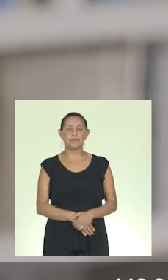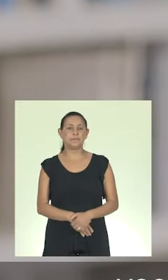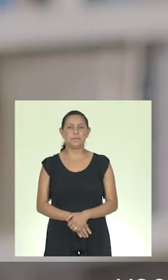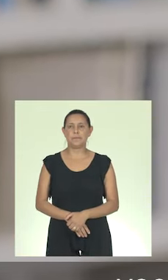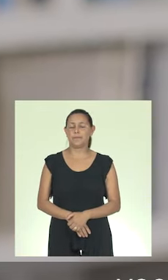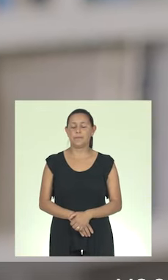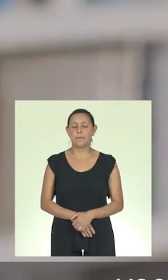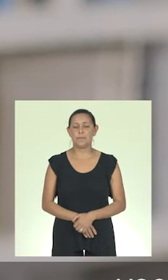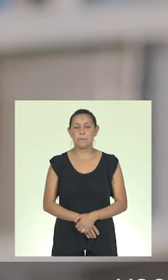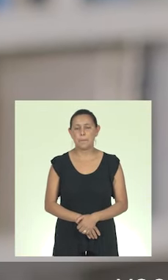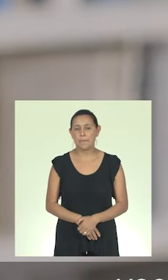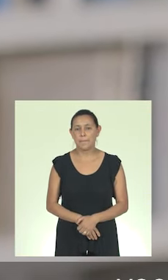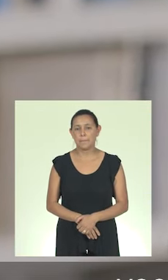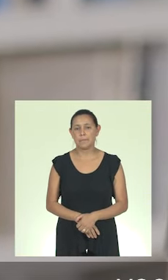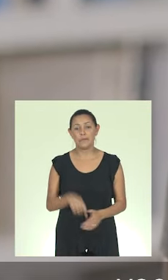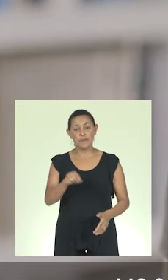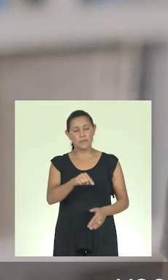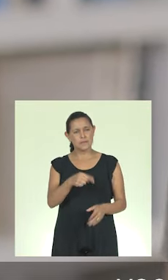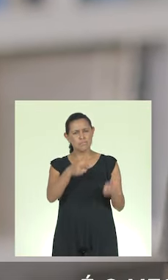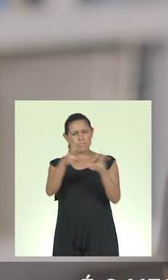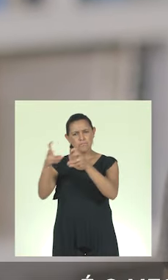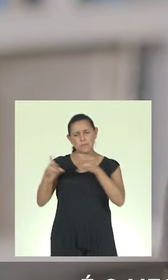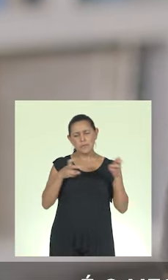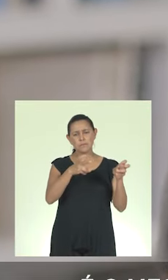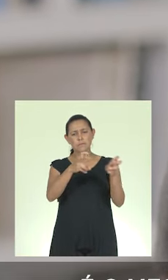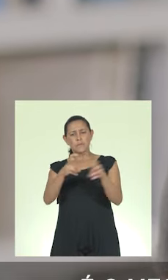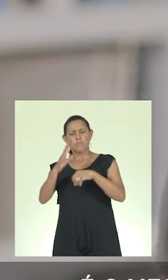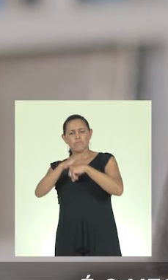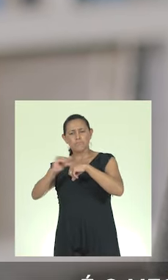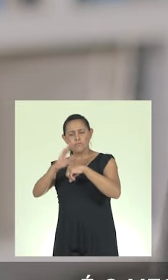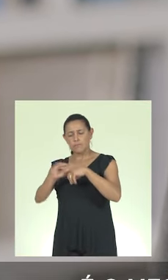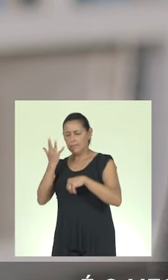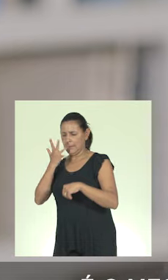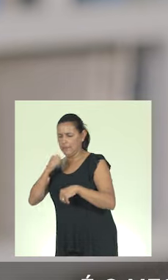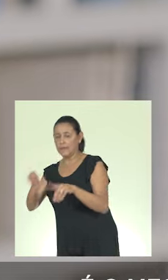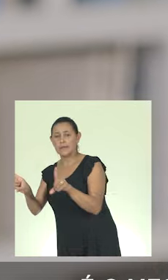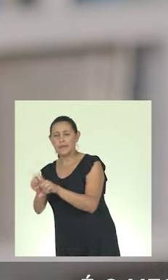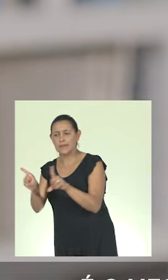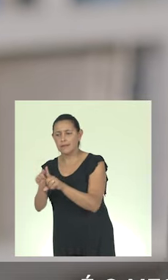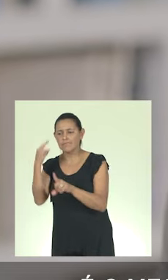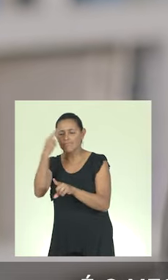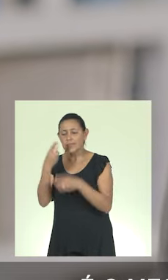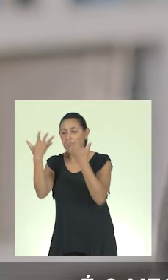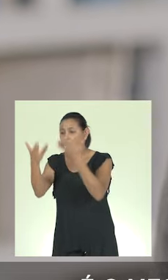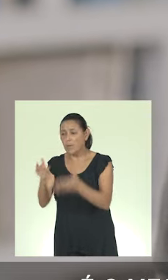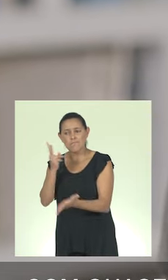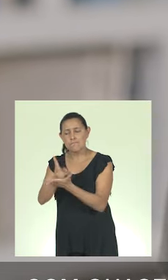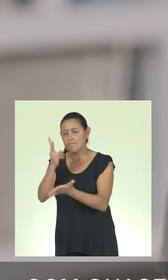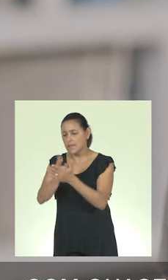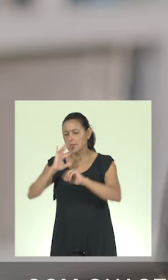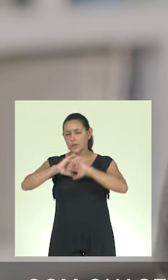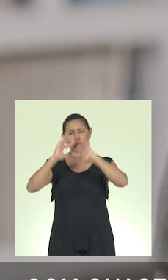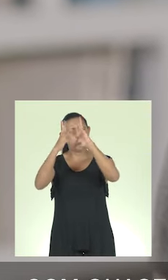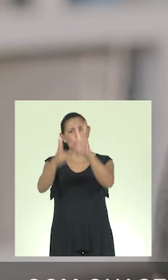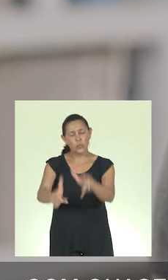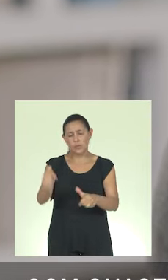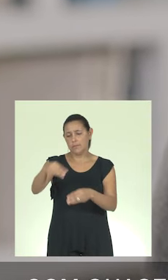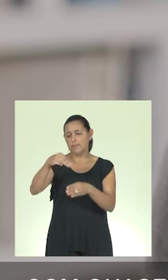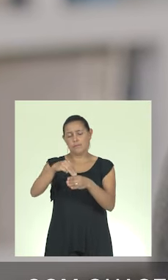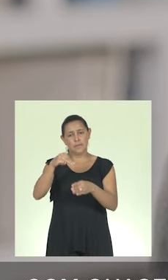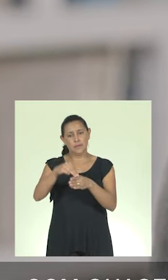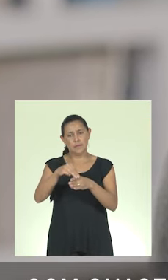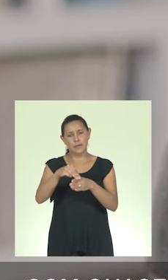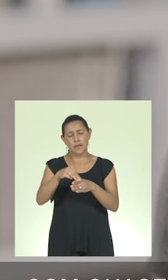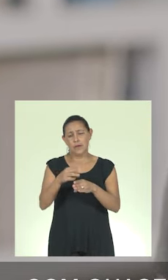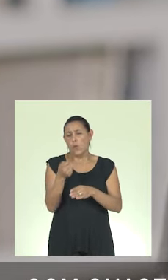Você viu, né, o carinho que Ulisses tem com as crianças. É o mesmo carinho que ele tem por todos os maringaenses. Com quase 30 anos de